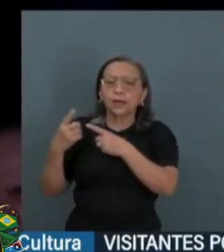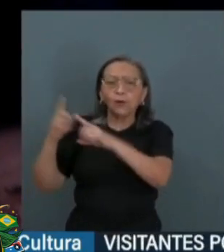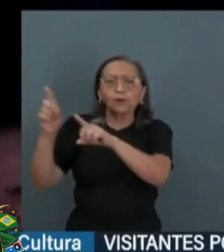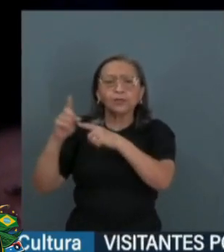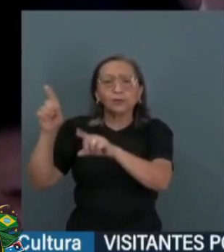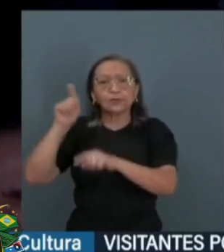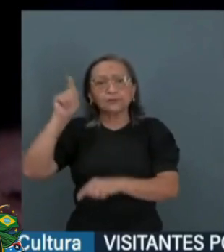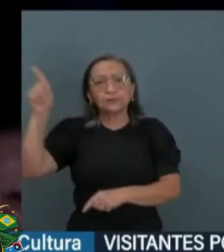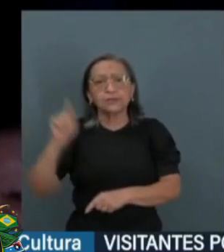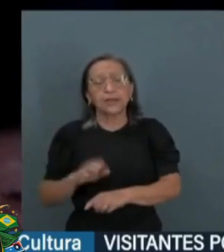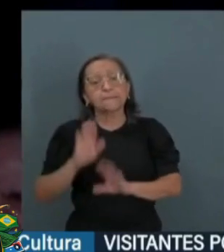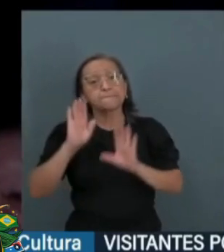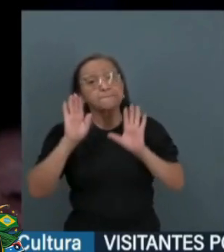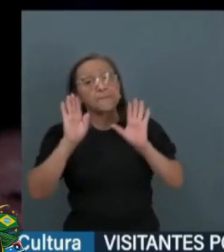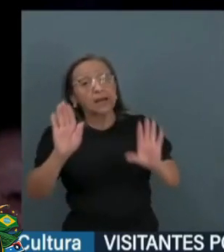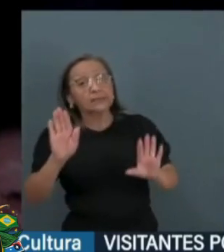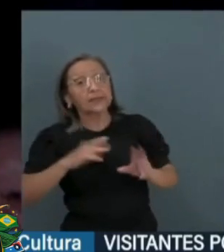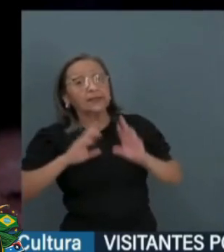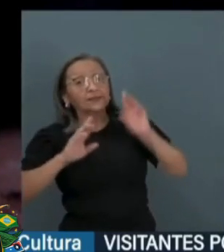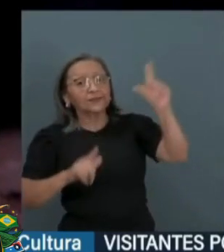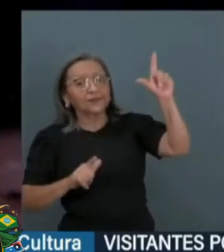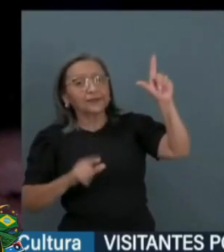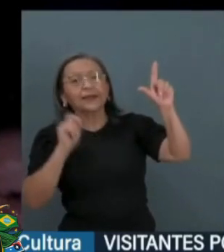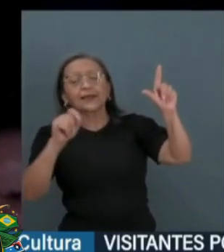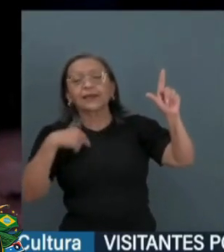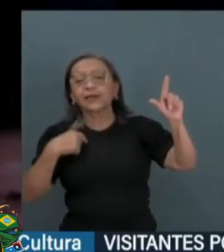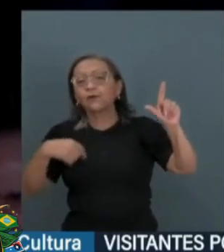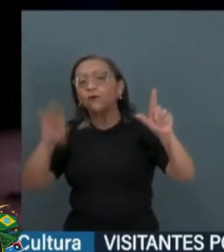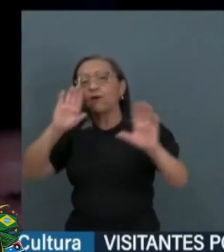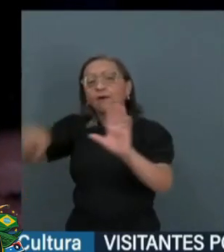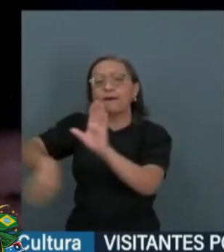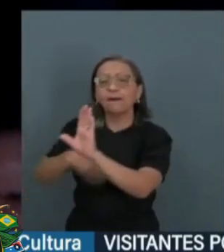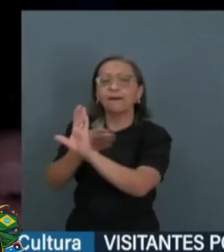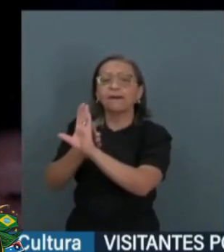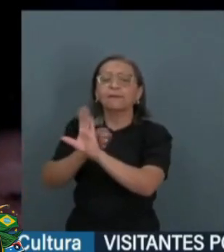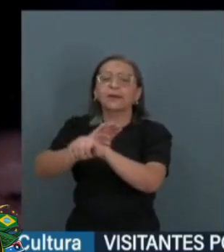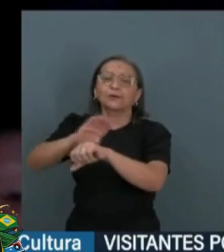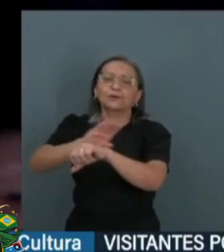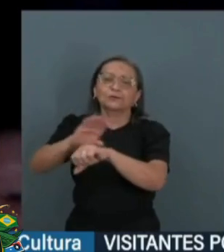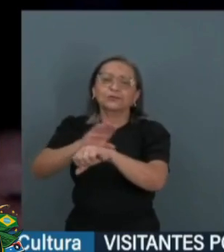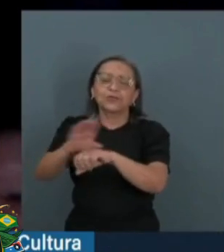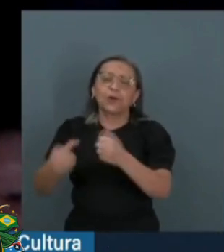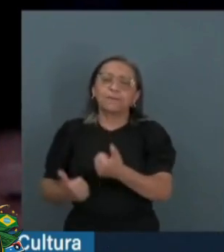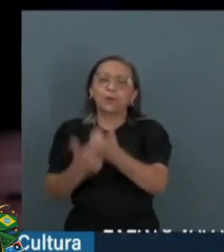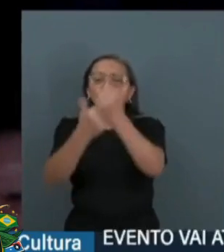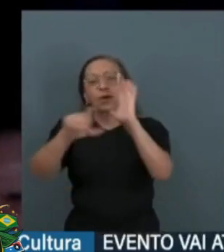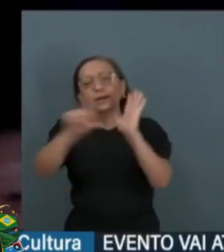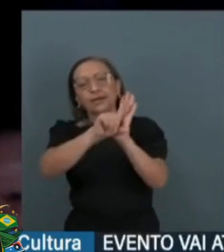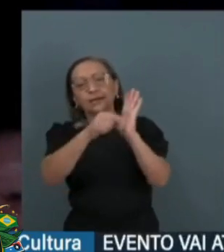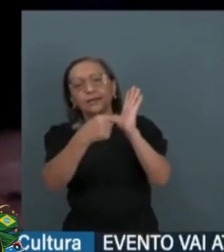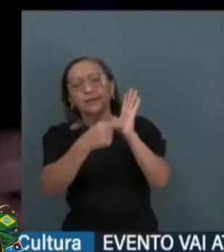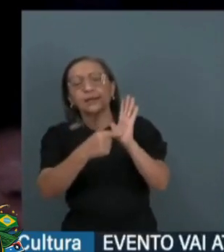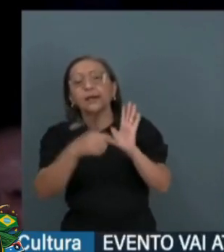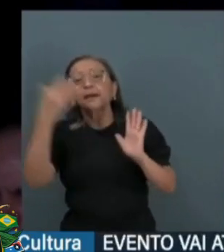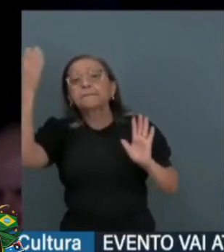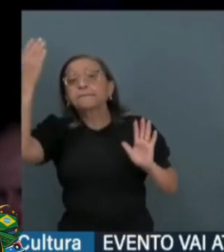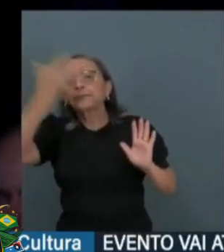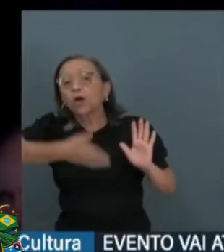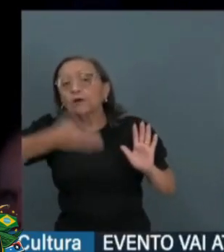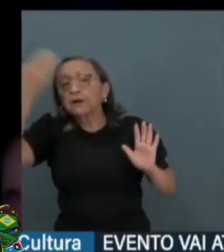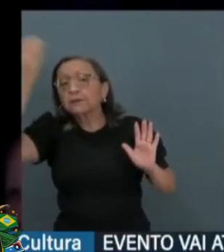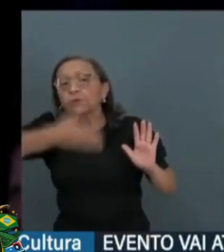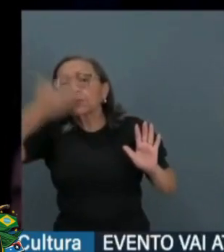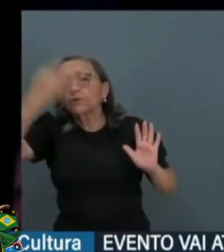você. Mas a diferença é que eu vou embasado pela Constituição, pela lei. Prova nesses